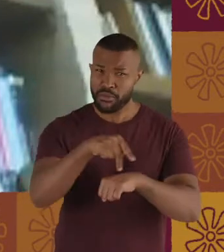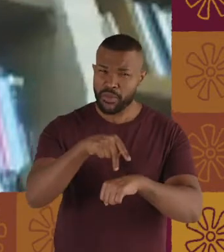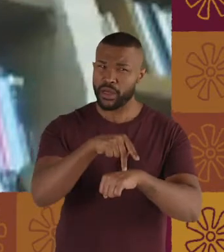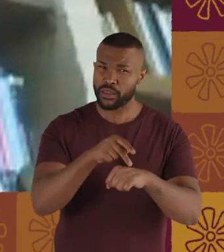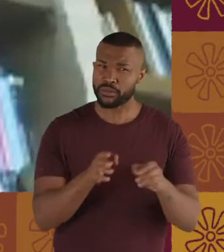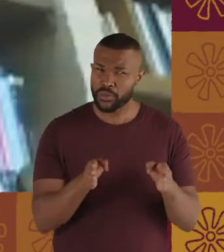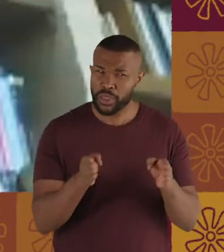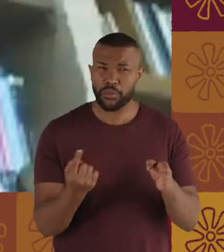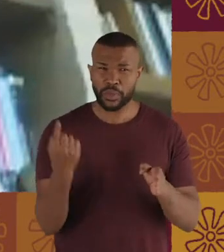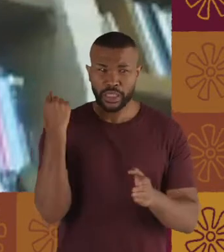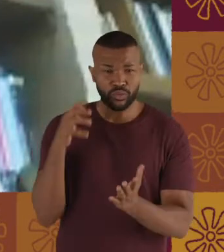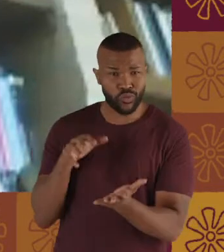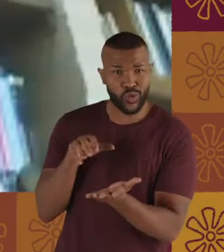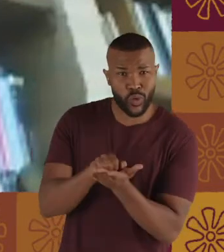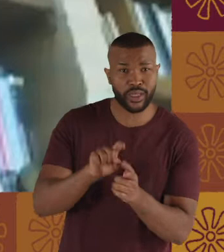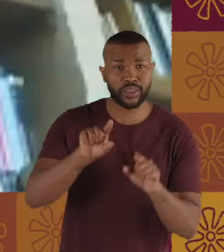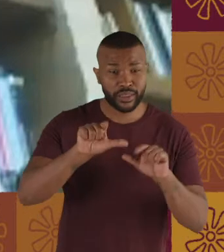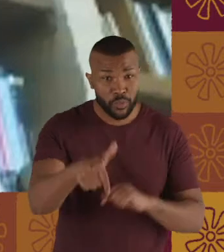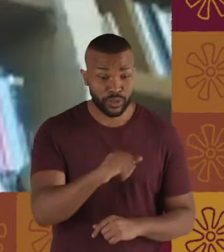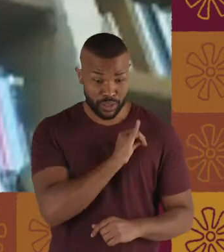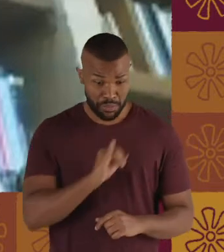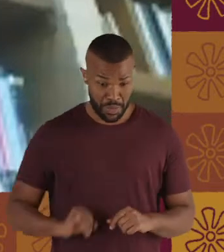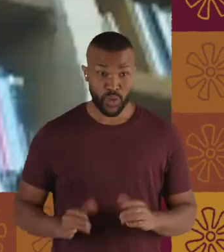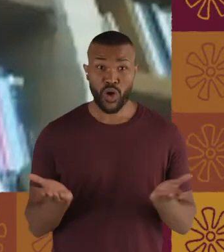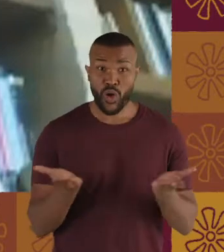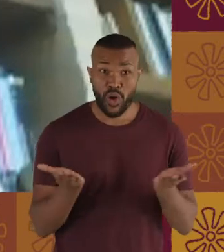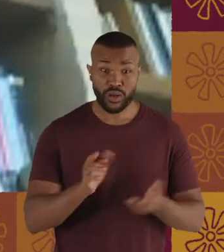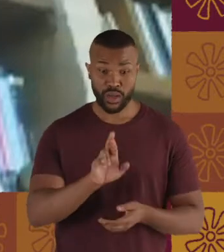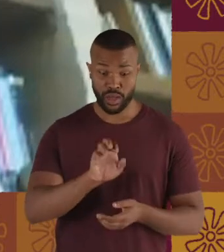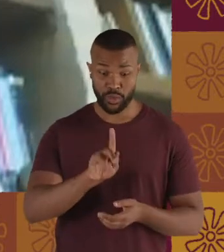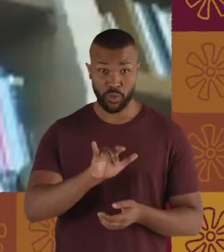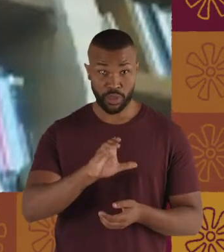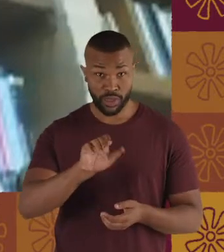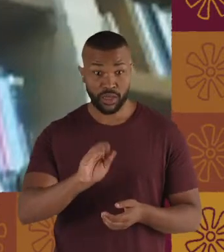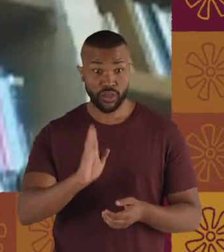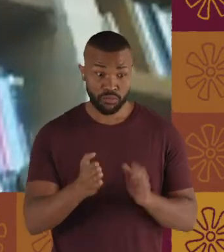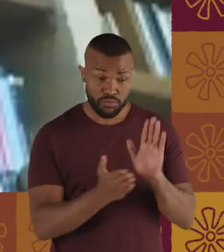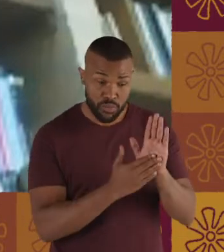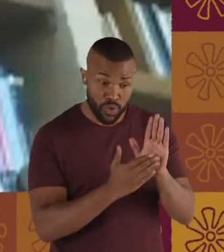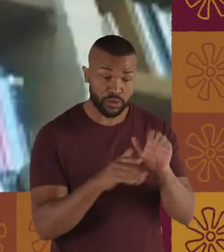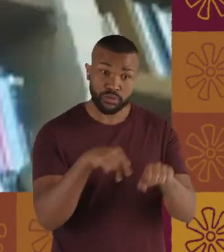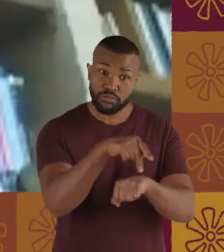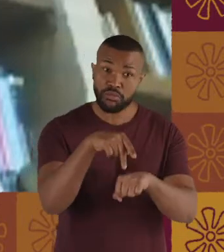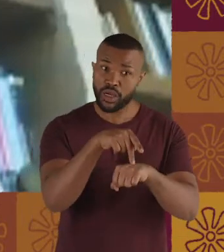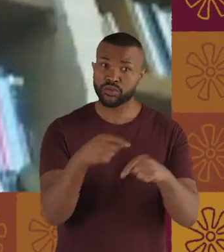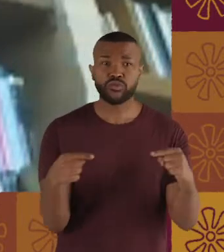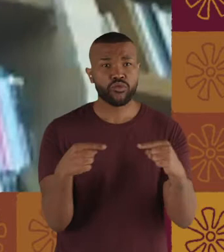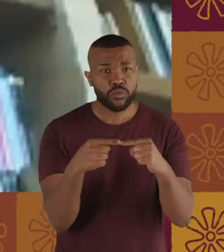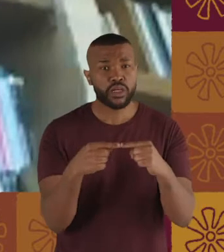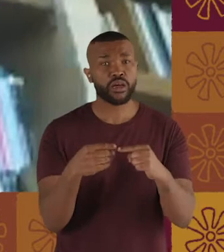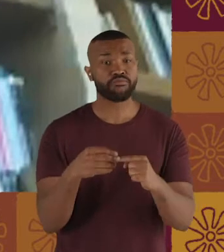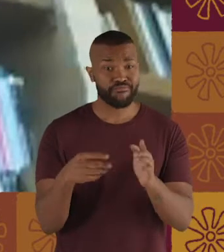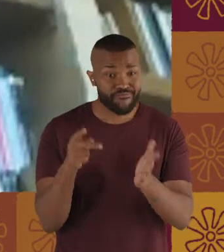país, desde o tempo de colônia, passando pelo império e chegando à república, sempre fez propostas de nação